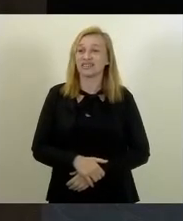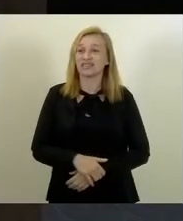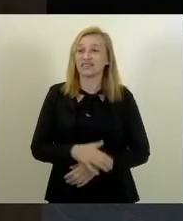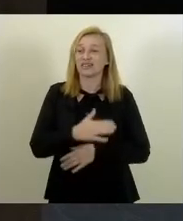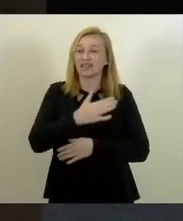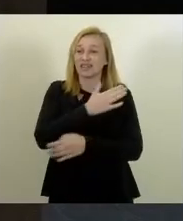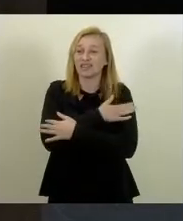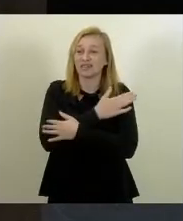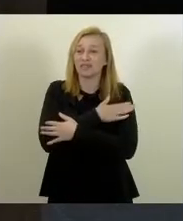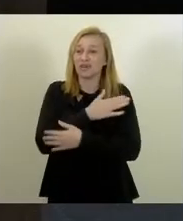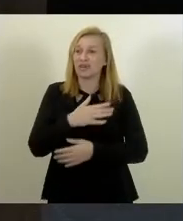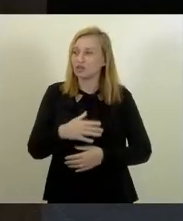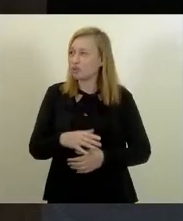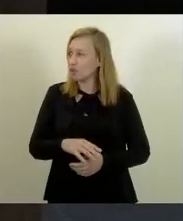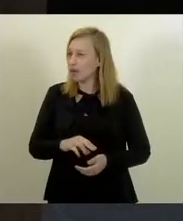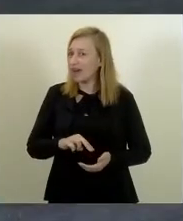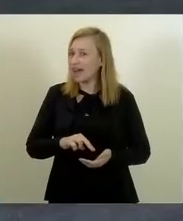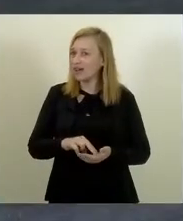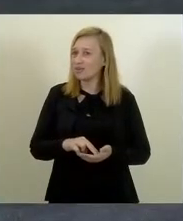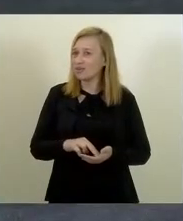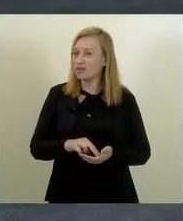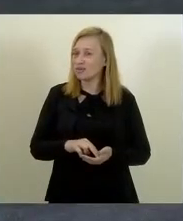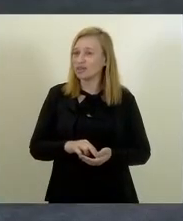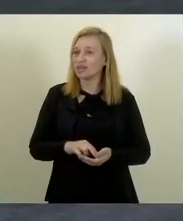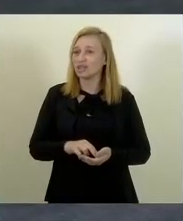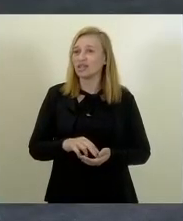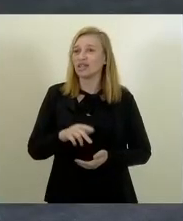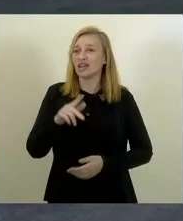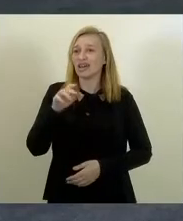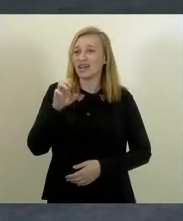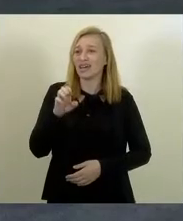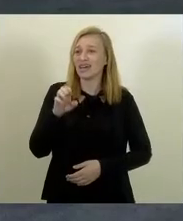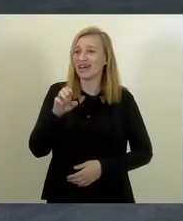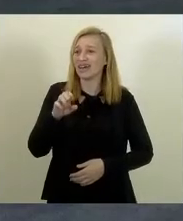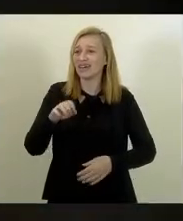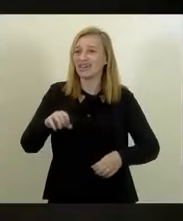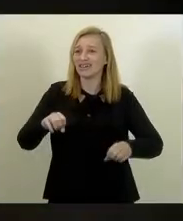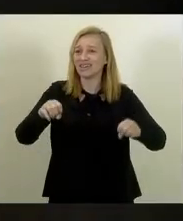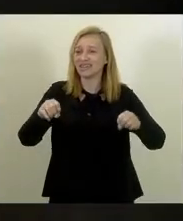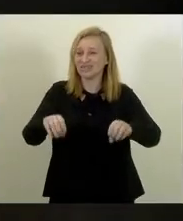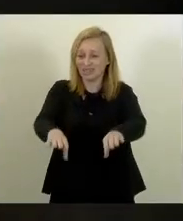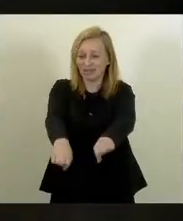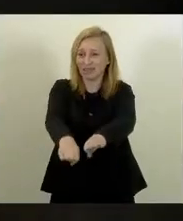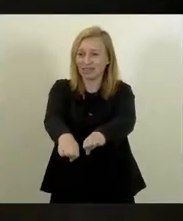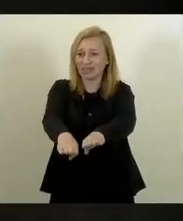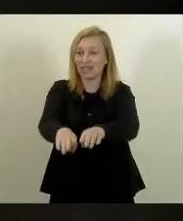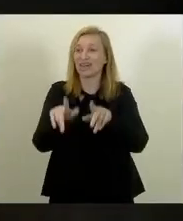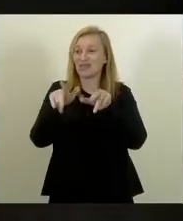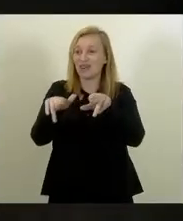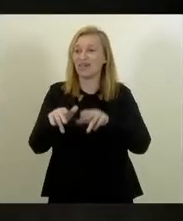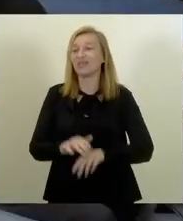com espinhela caída, quero emplasto sabiá, tudo que eu tenho direito. Vamos,